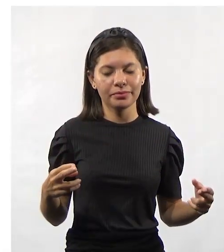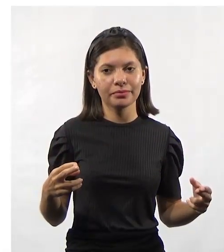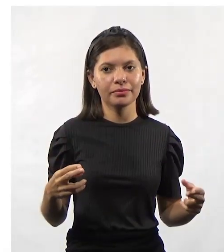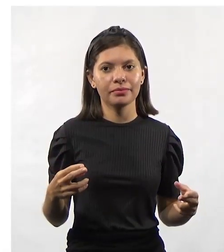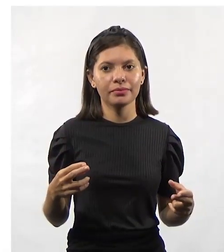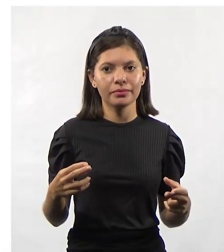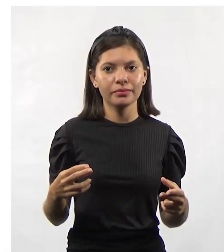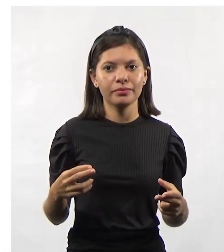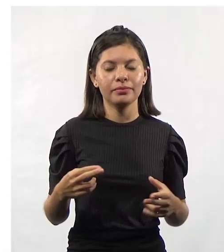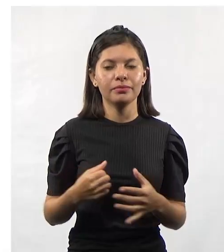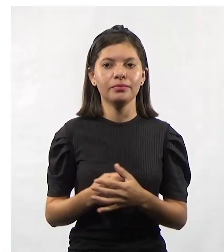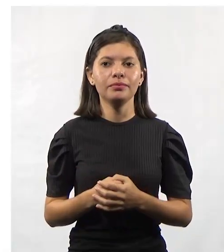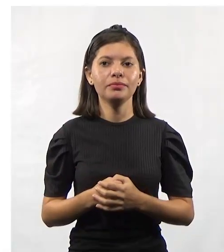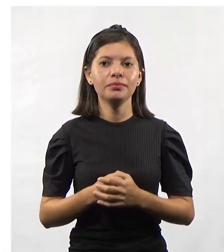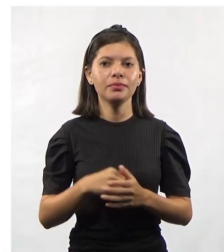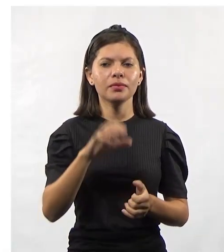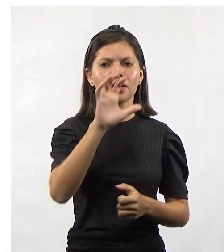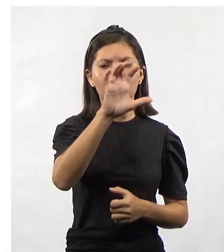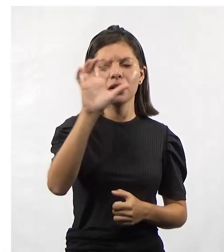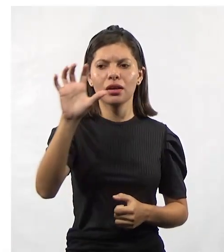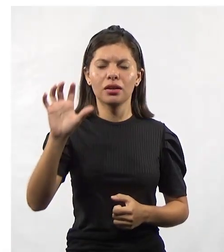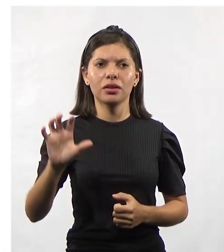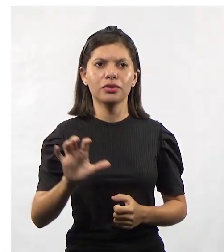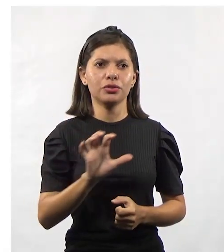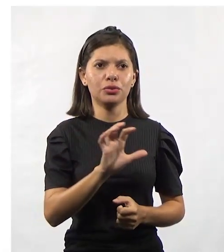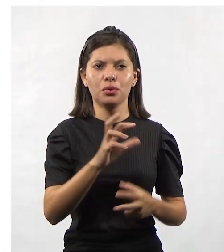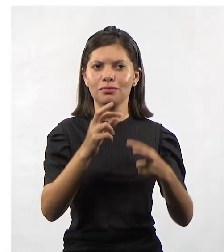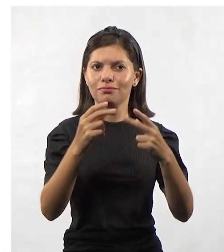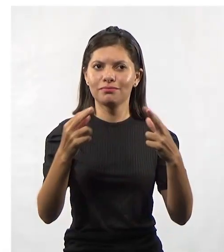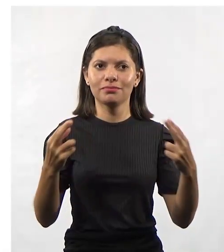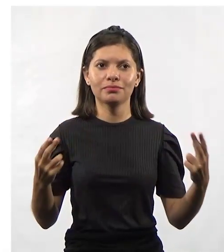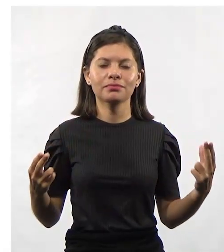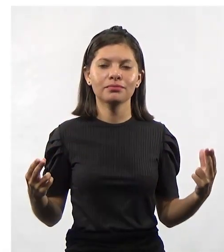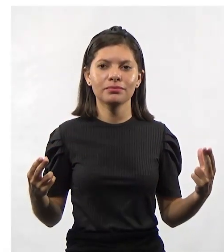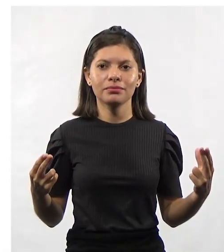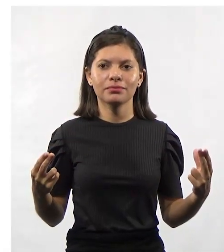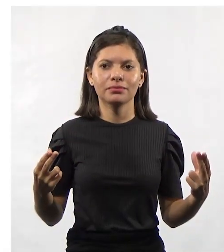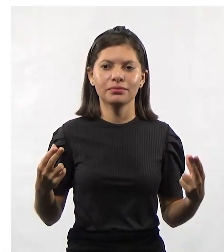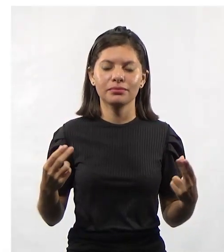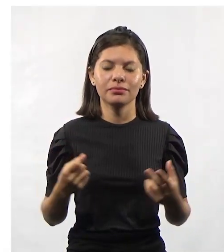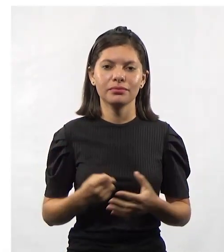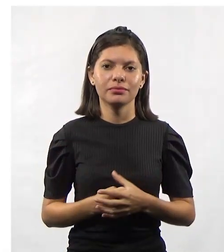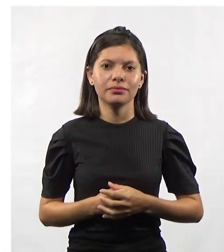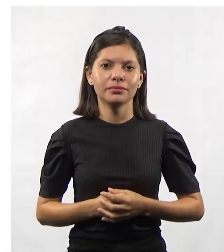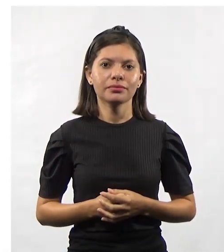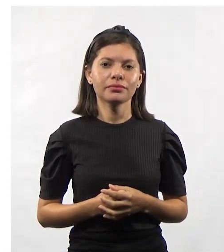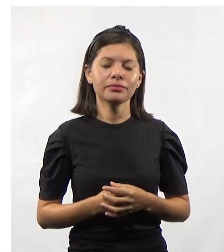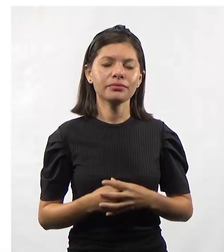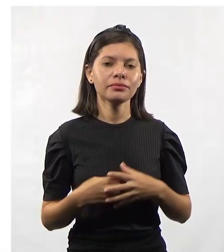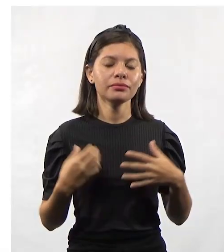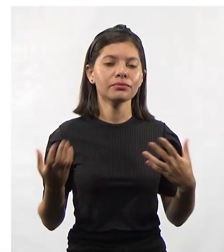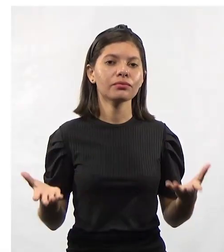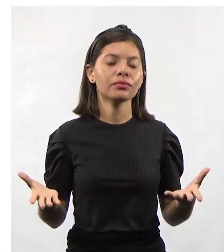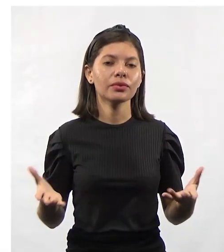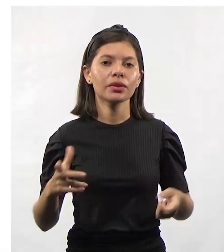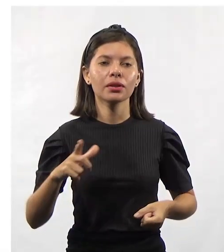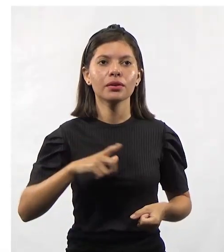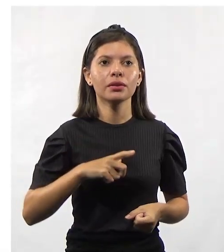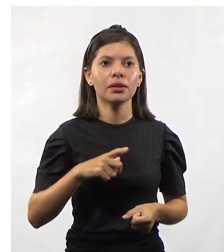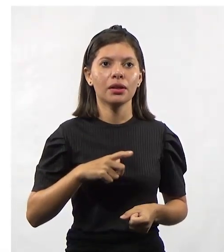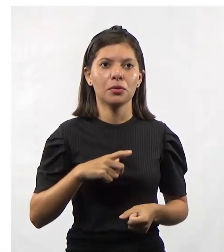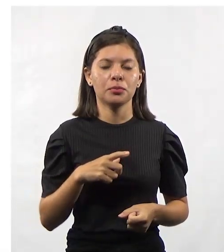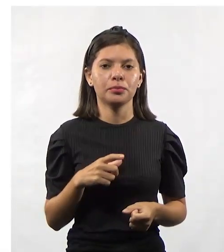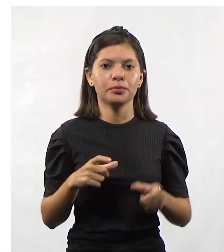de aprendizagem diversos, né? Vêm de regiões geográficas diversas,